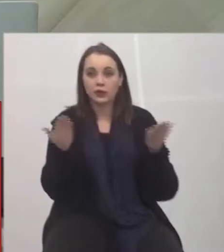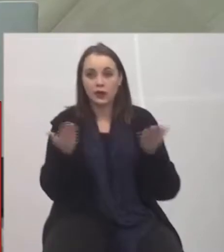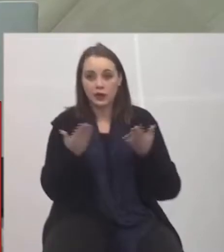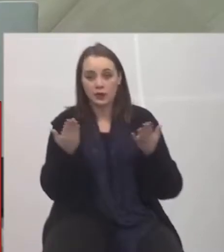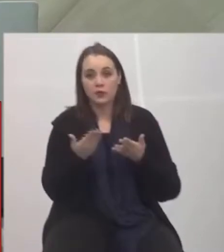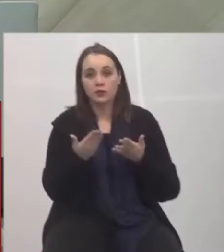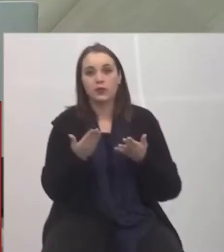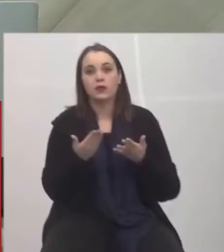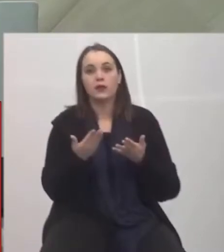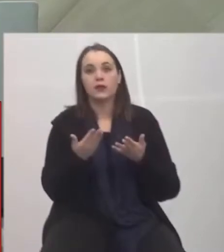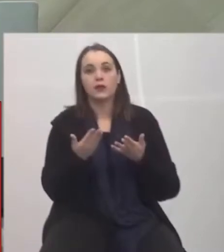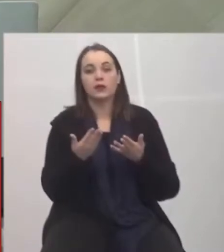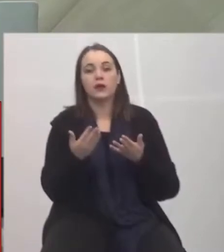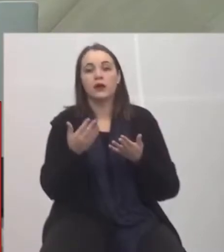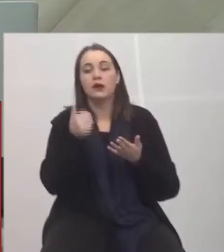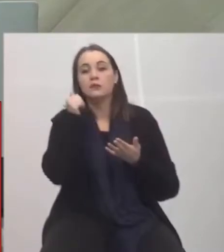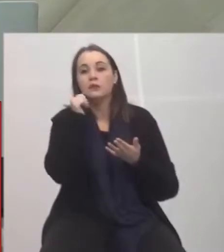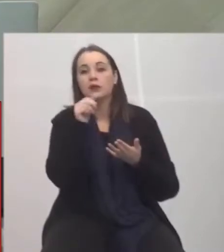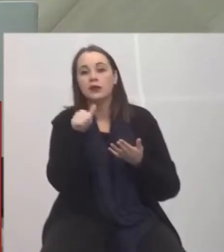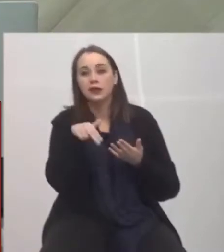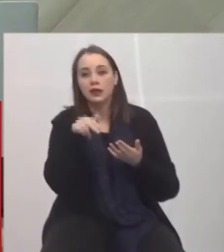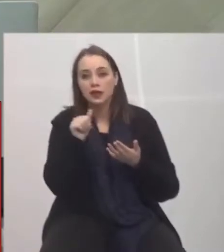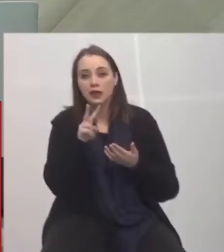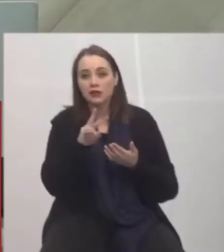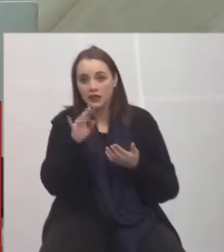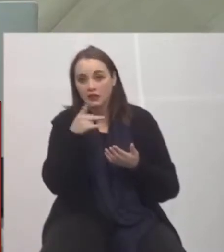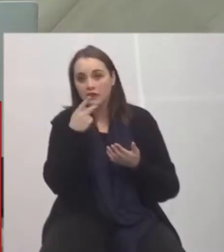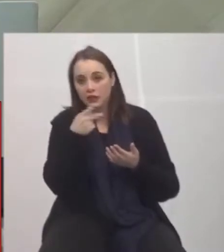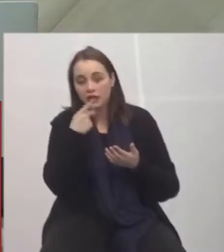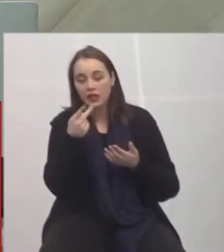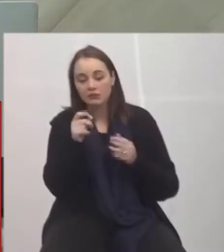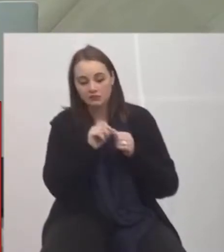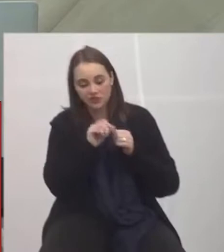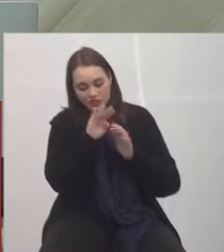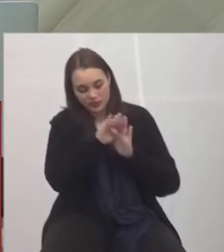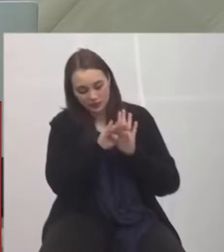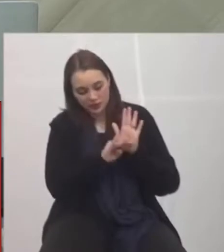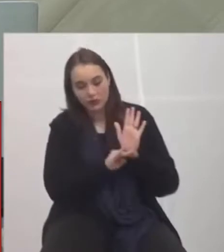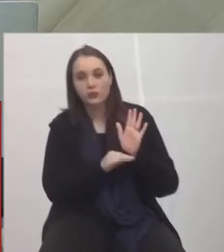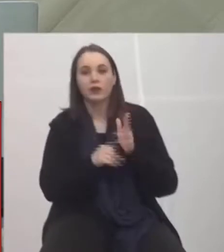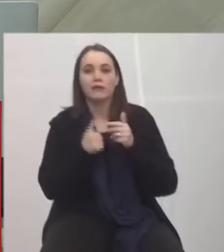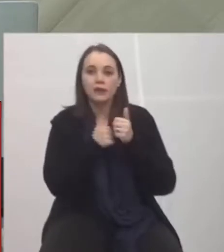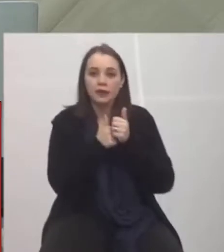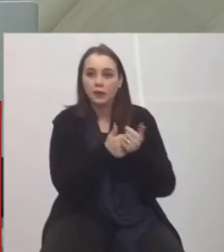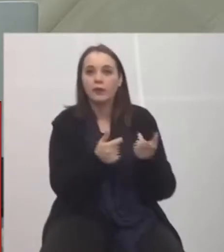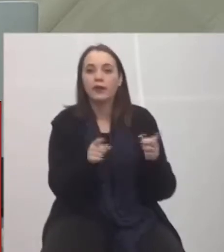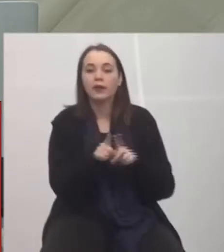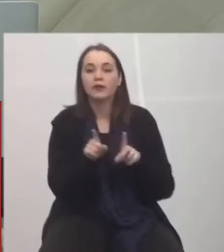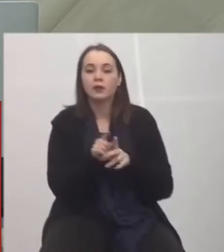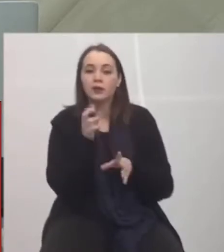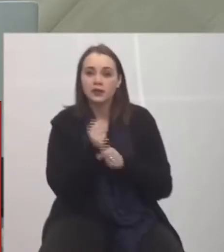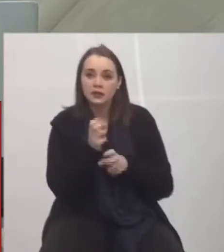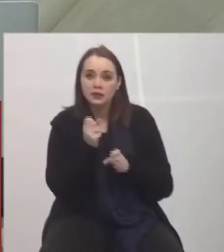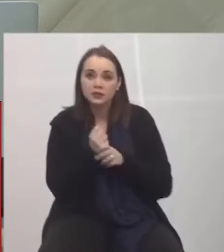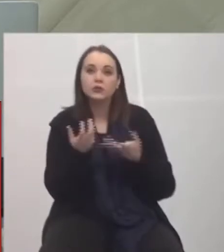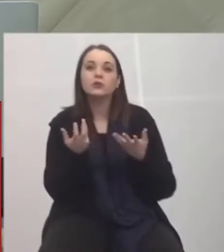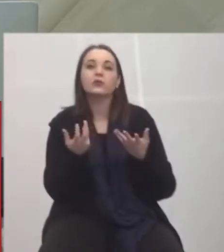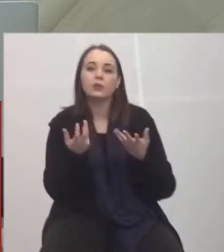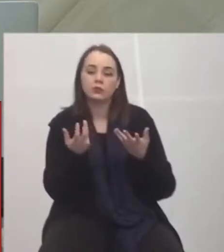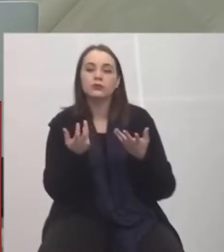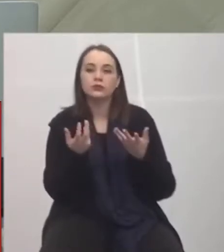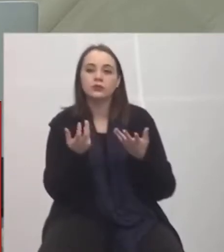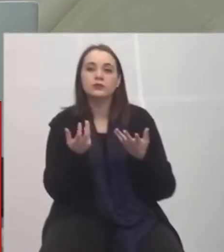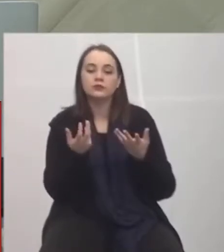para a Ana Milanês, que faz esse planejamento e esse acompanhamento da prestação de contas e fazer então